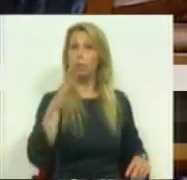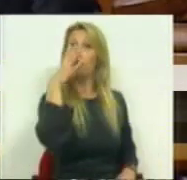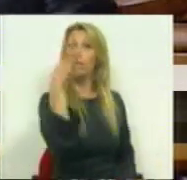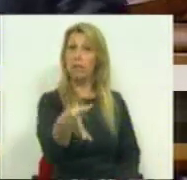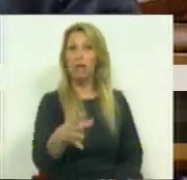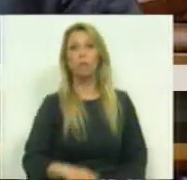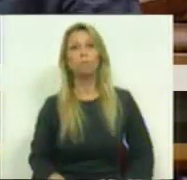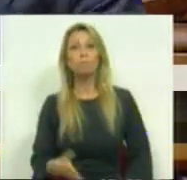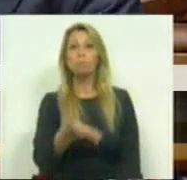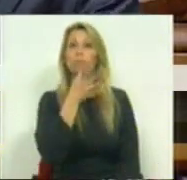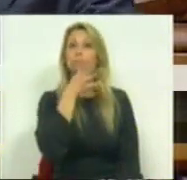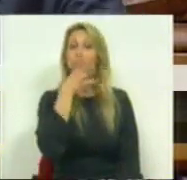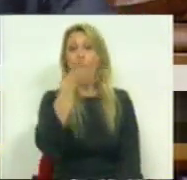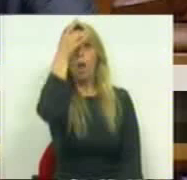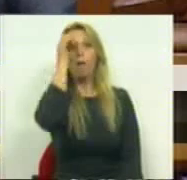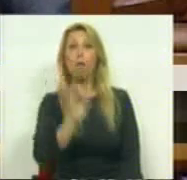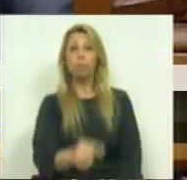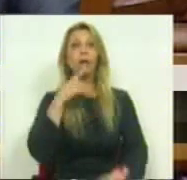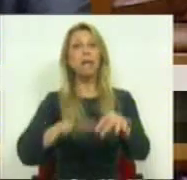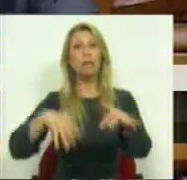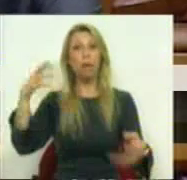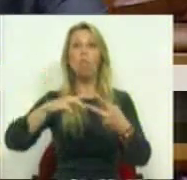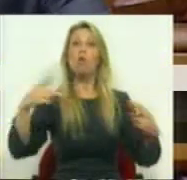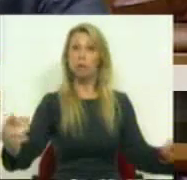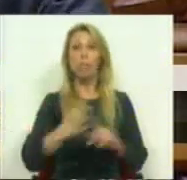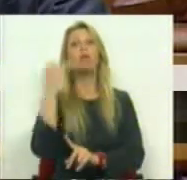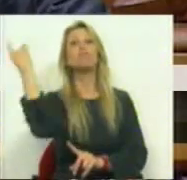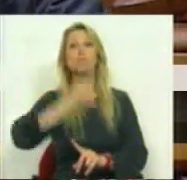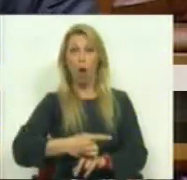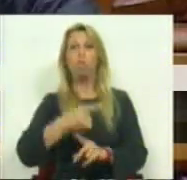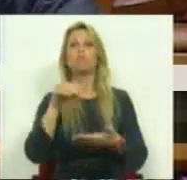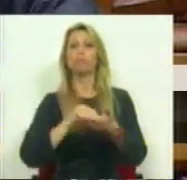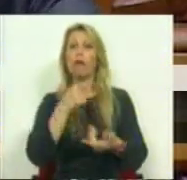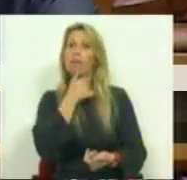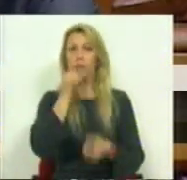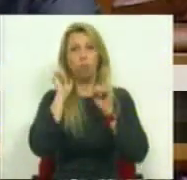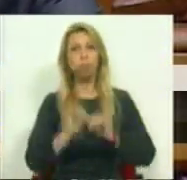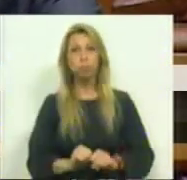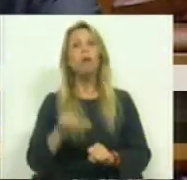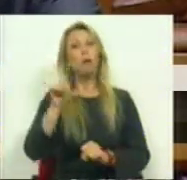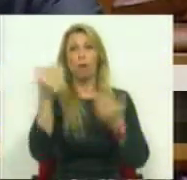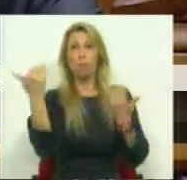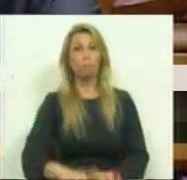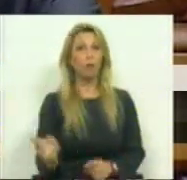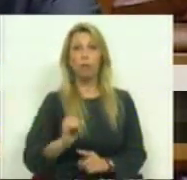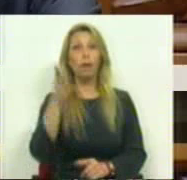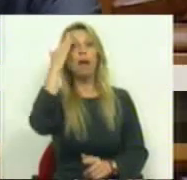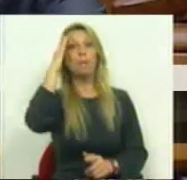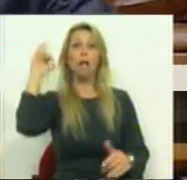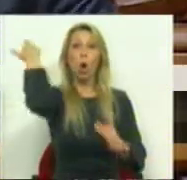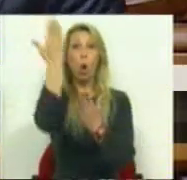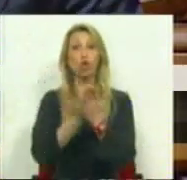a pronúncia das Assembleias Municipais devia ser vinculativa, também não limita a capacidade constitucional do